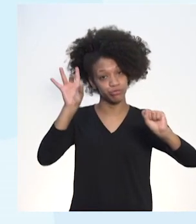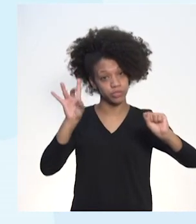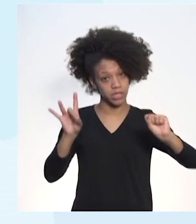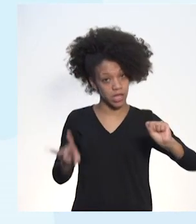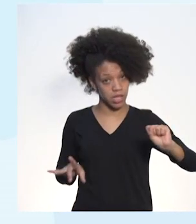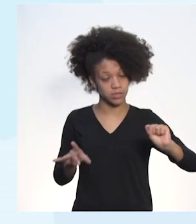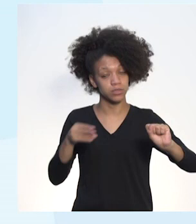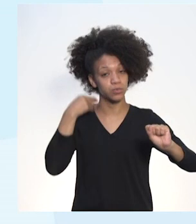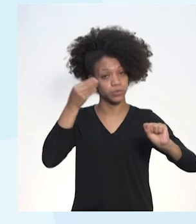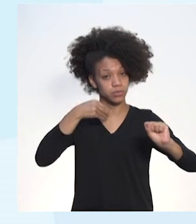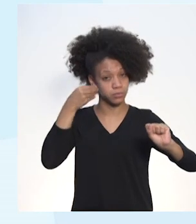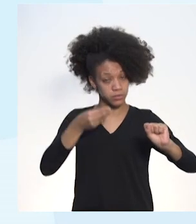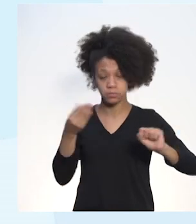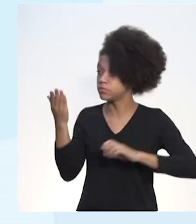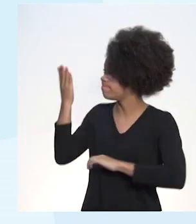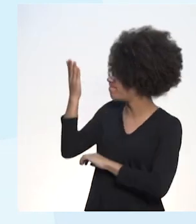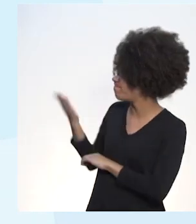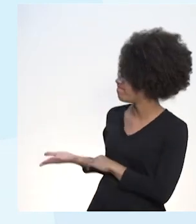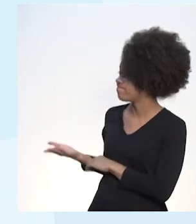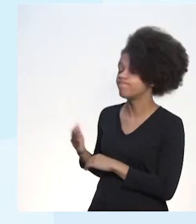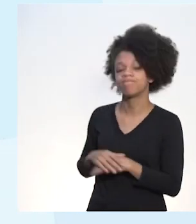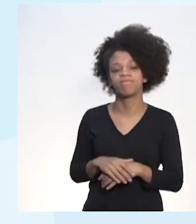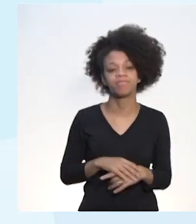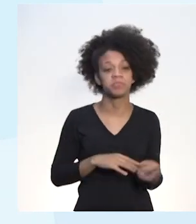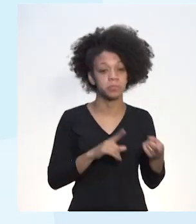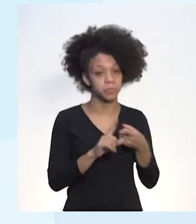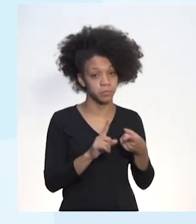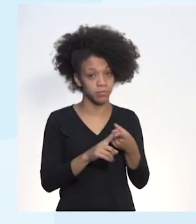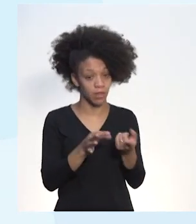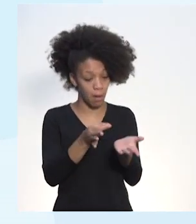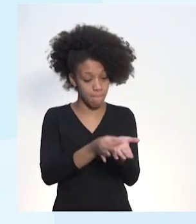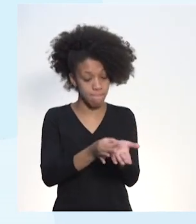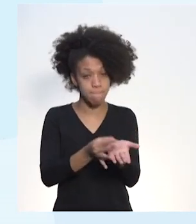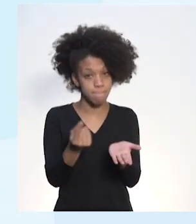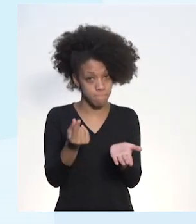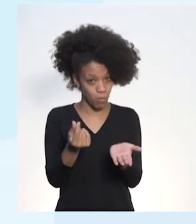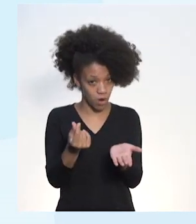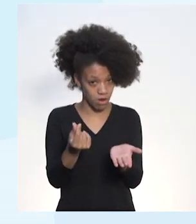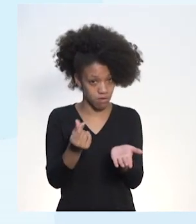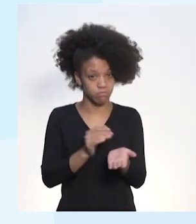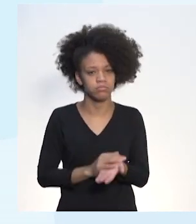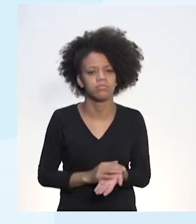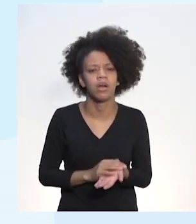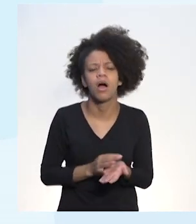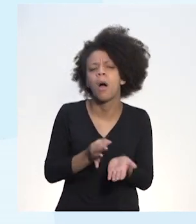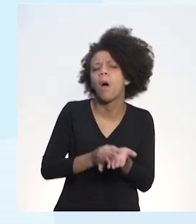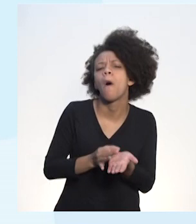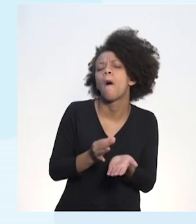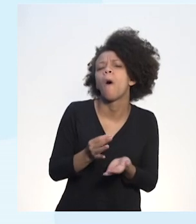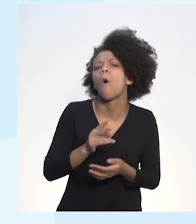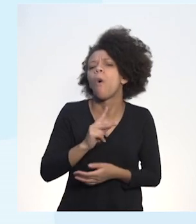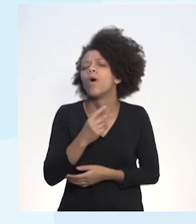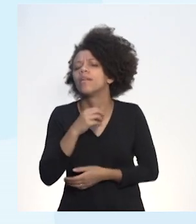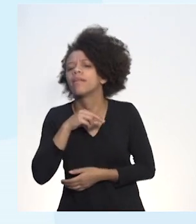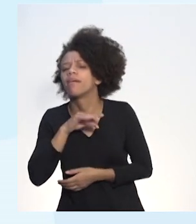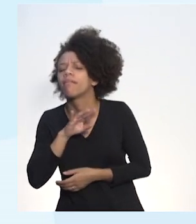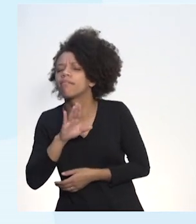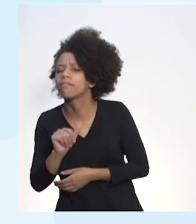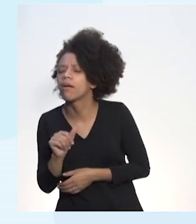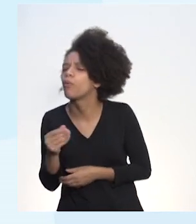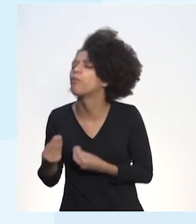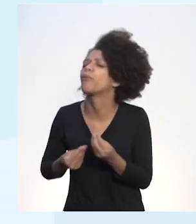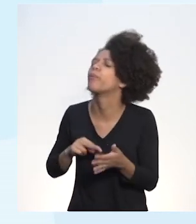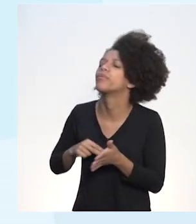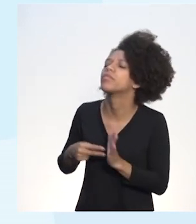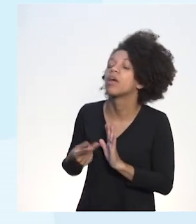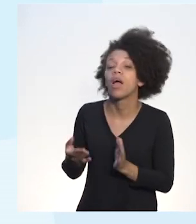dos experimentos a seguir. Lançamento de uma moeda honesta. O que é uma moeda honesta? Vai, fala, Osmar.